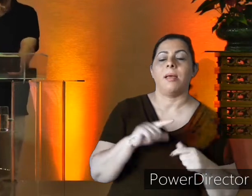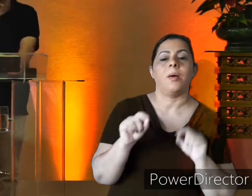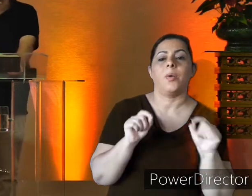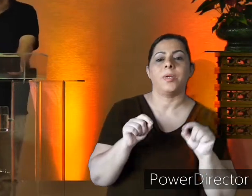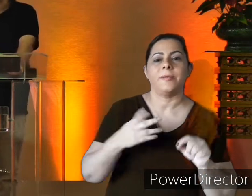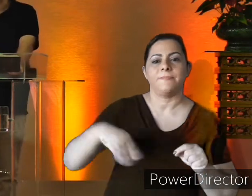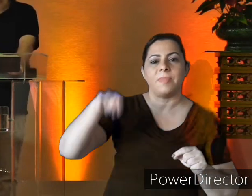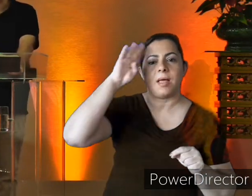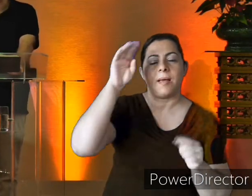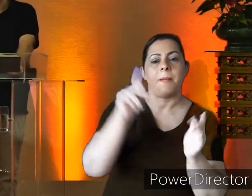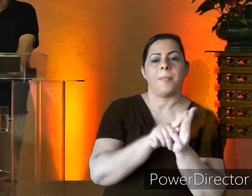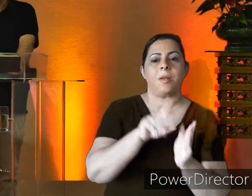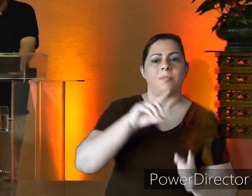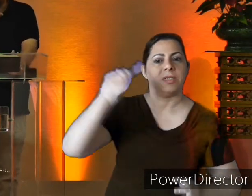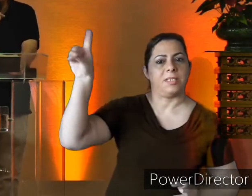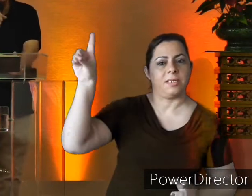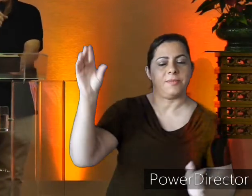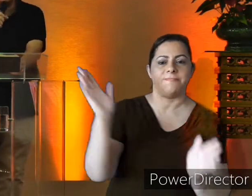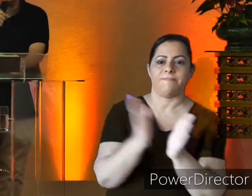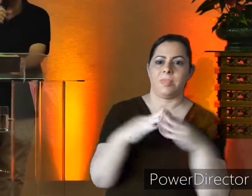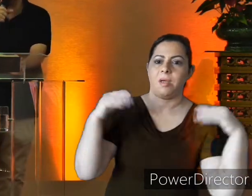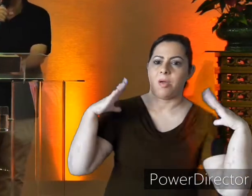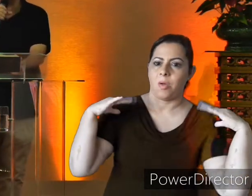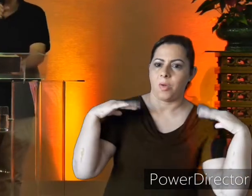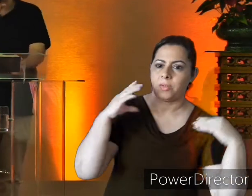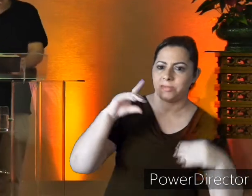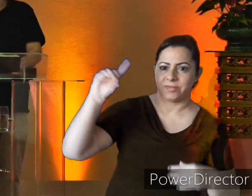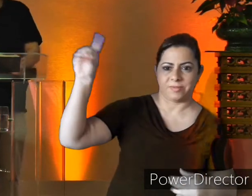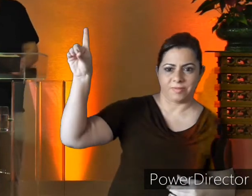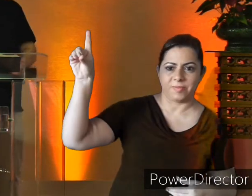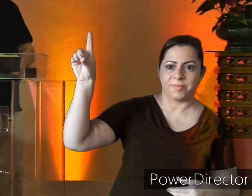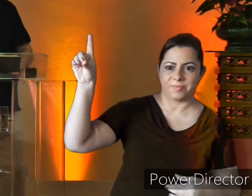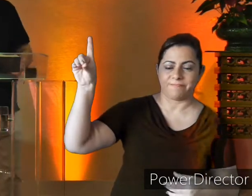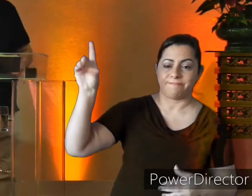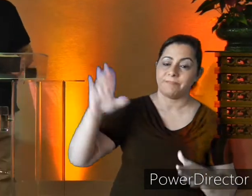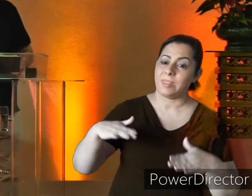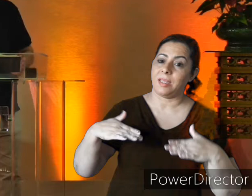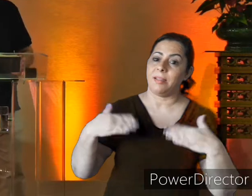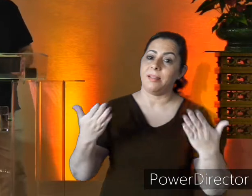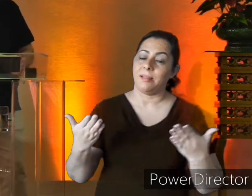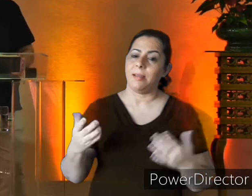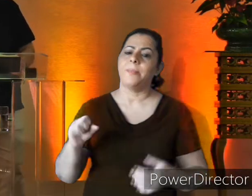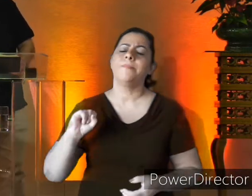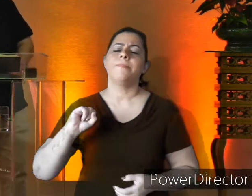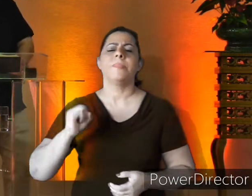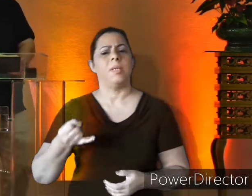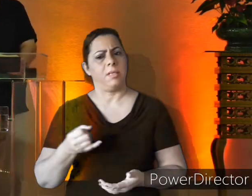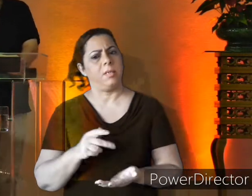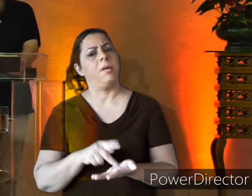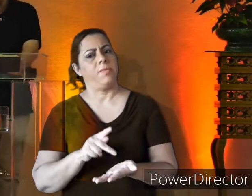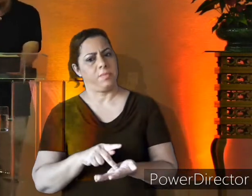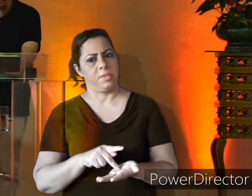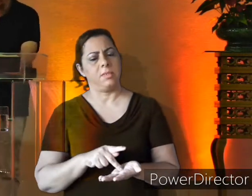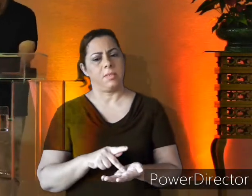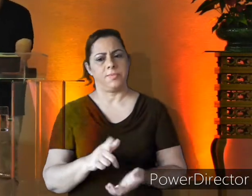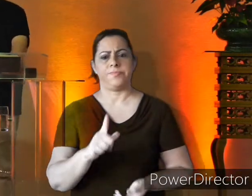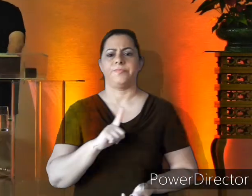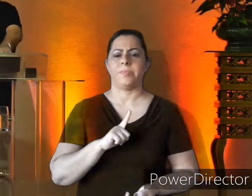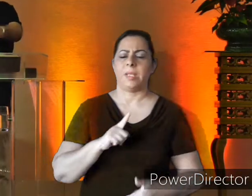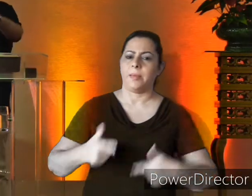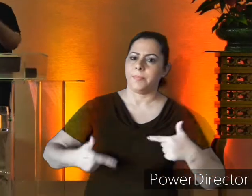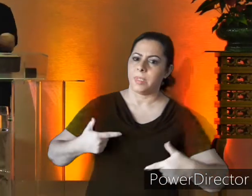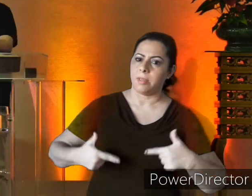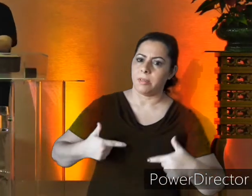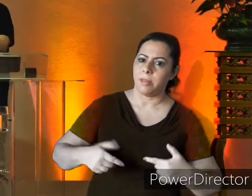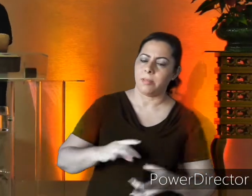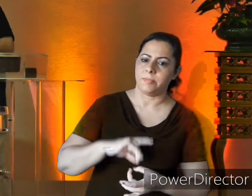os anjos do Senhor. Há sim uma guerra espiritual. E nesse momento, quero lembrar você, mesmo que você